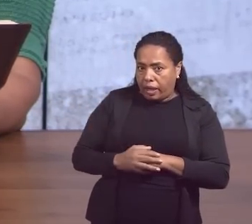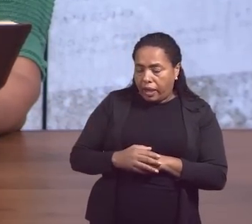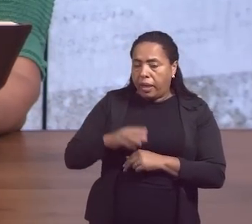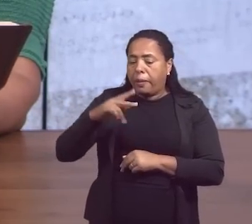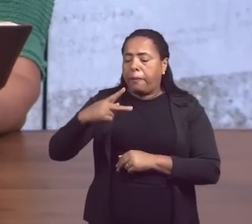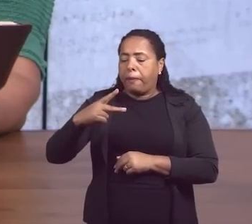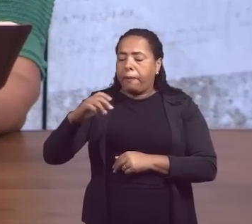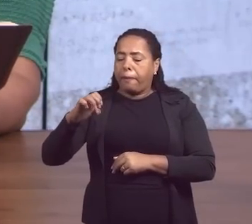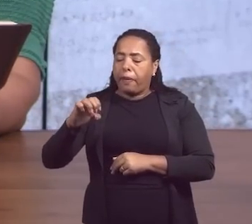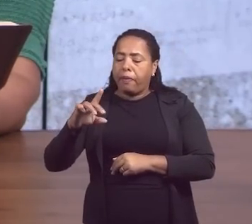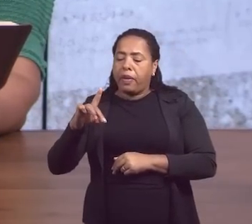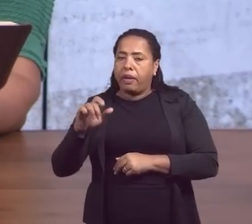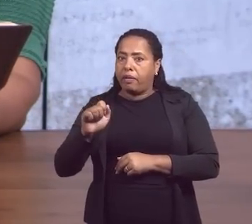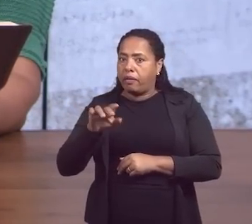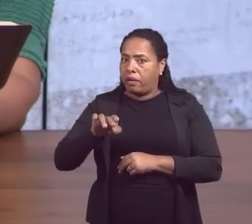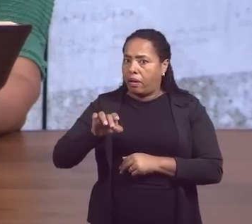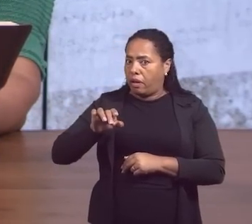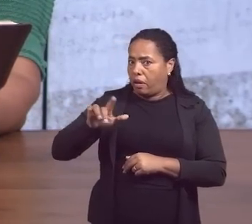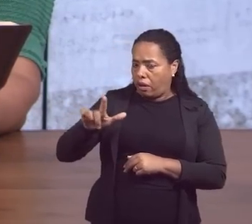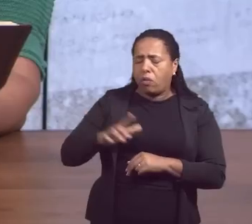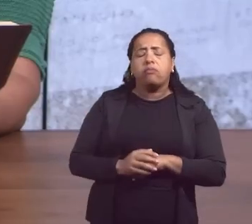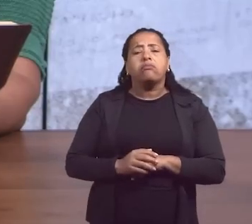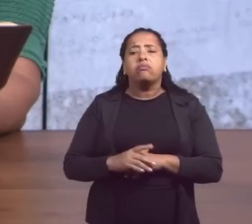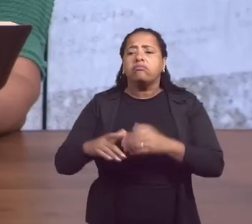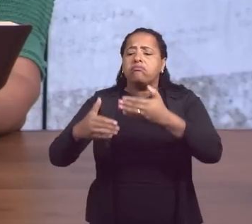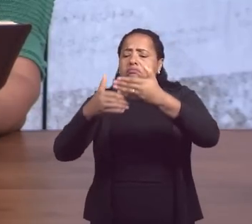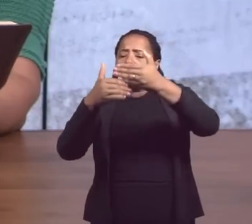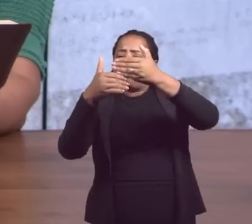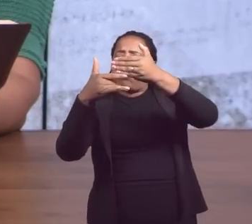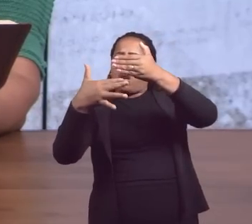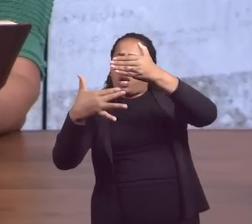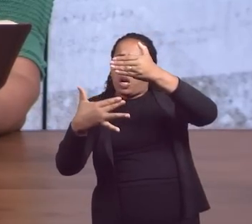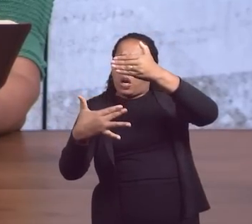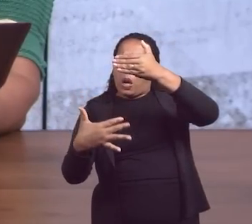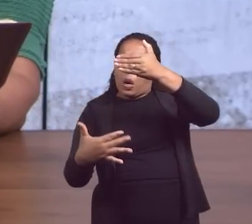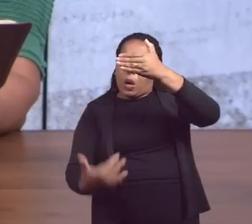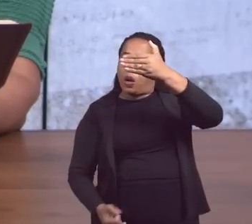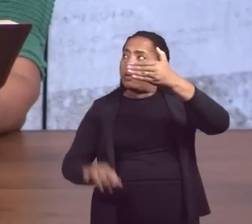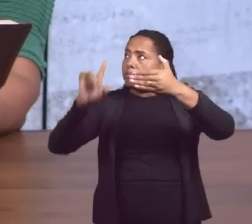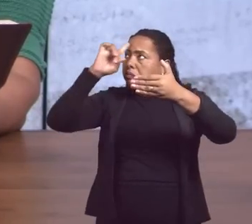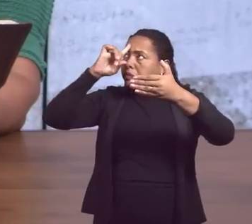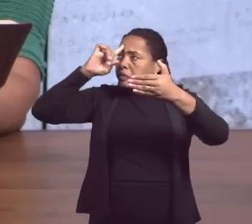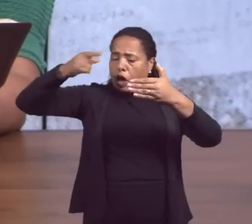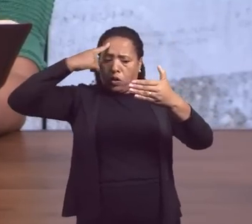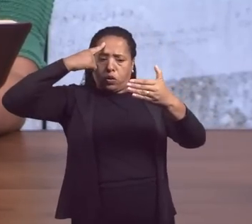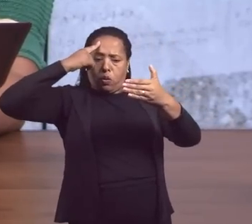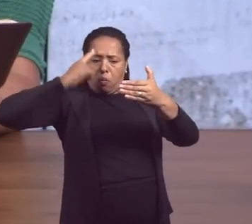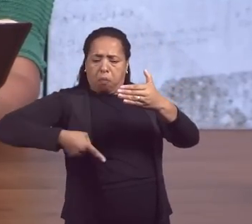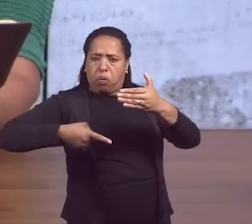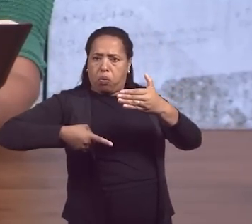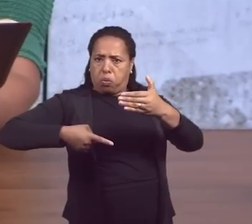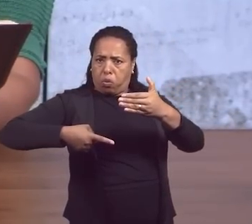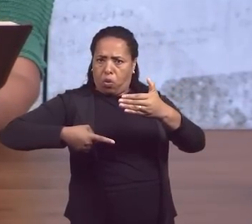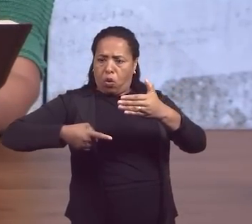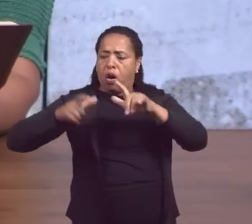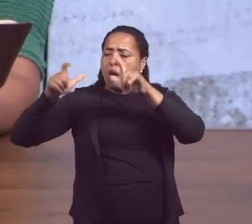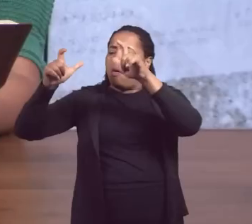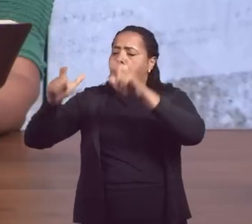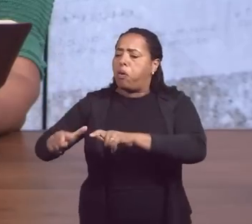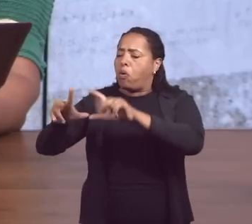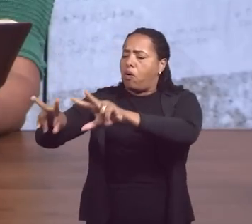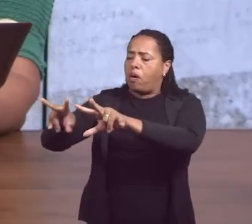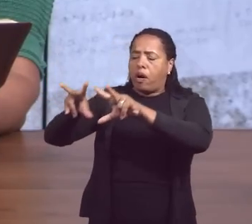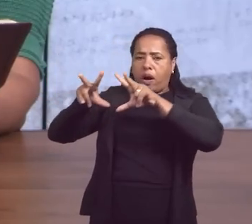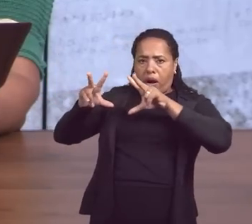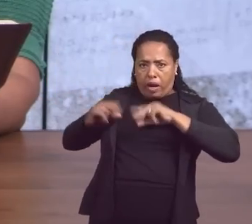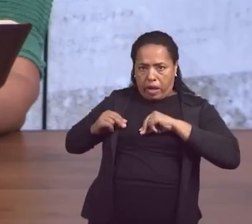de Amiúde. Estes são aqueles a quem o Senhor ordenou que repartissem a herança